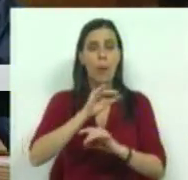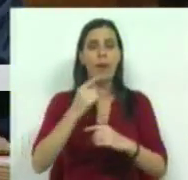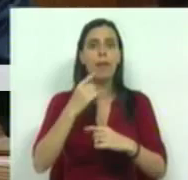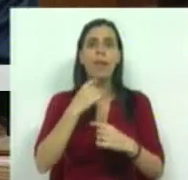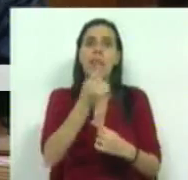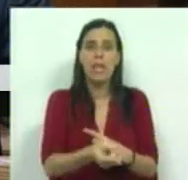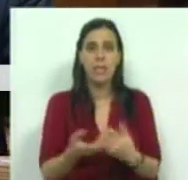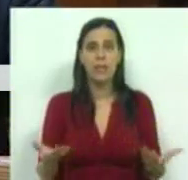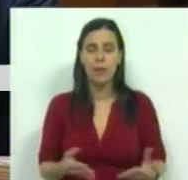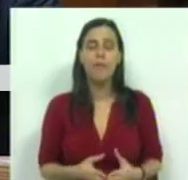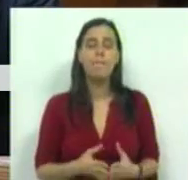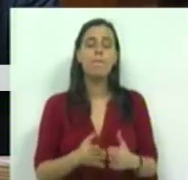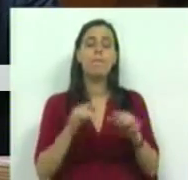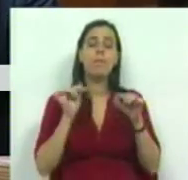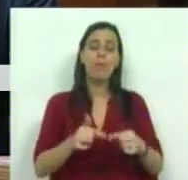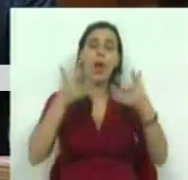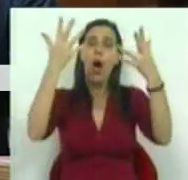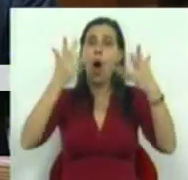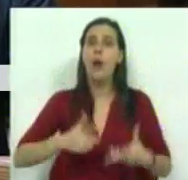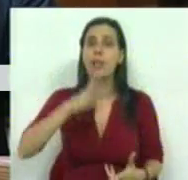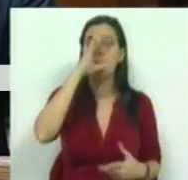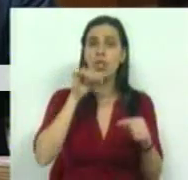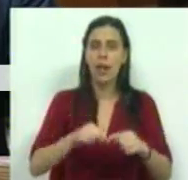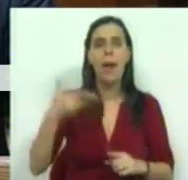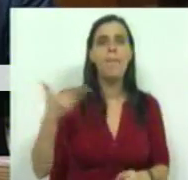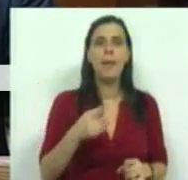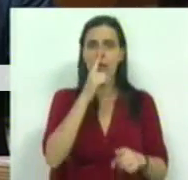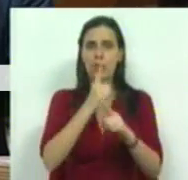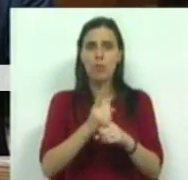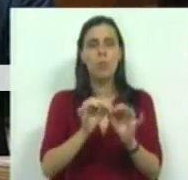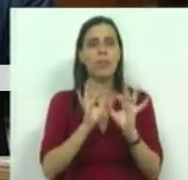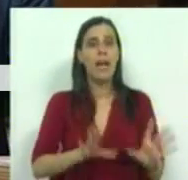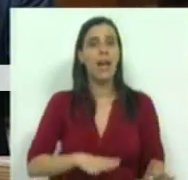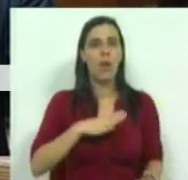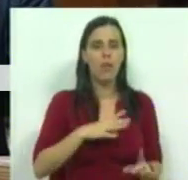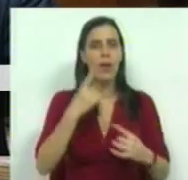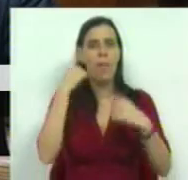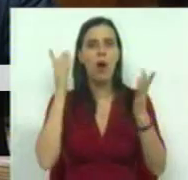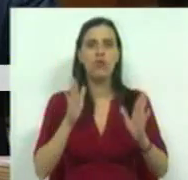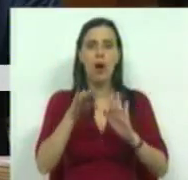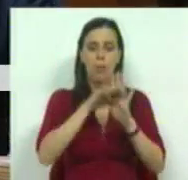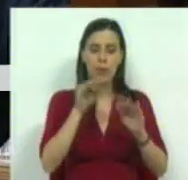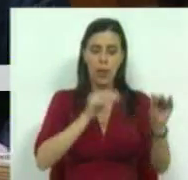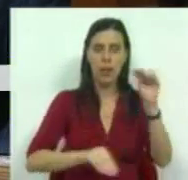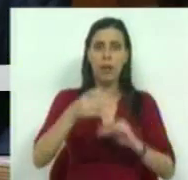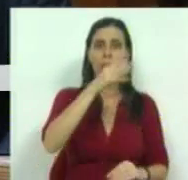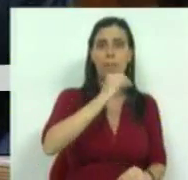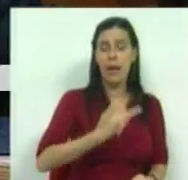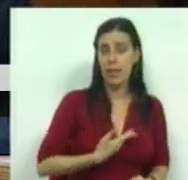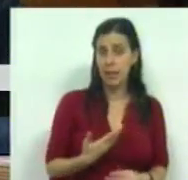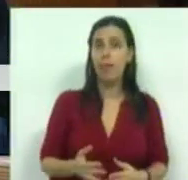veio adiantar. Este Orçamento de Estado merece o mesmo grau de confiança já revelado pelo programa eleitoral do